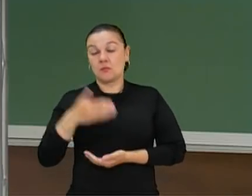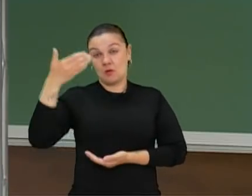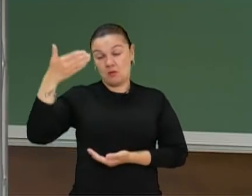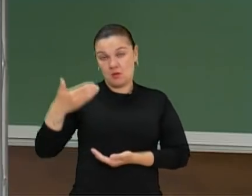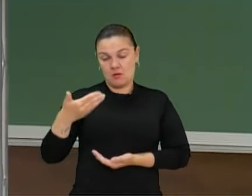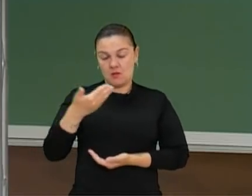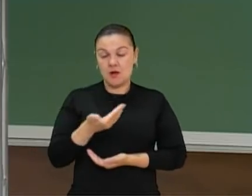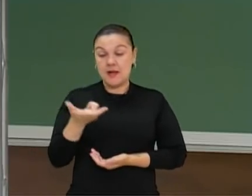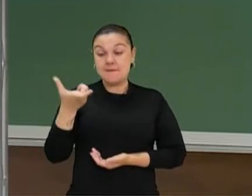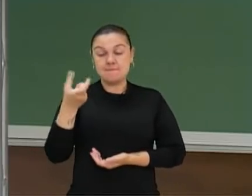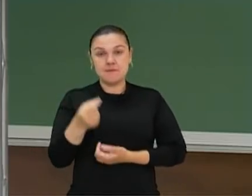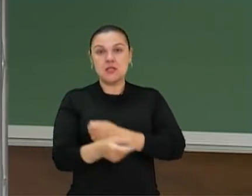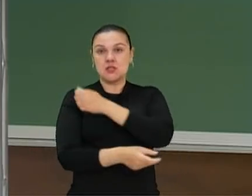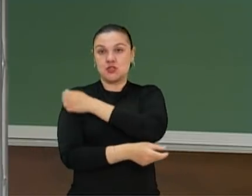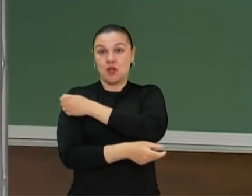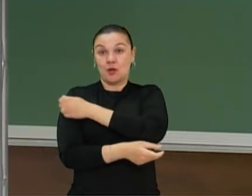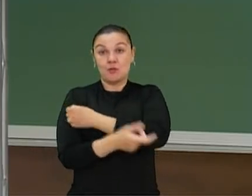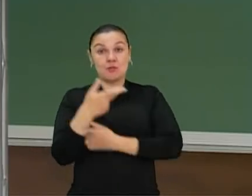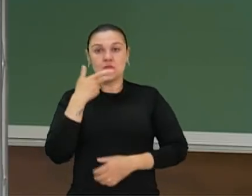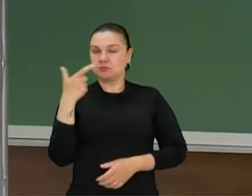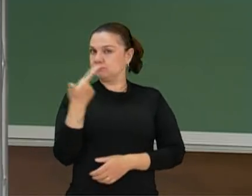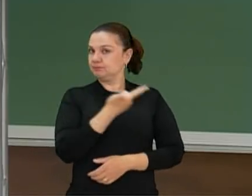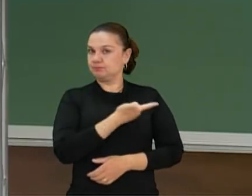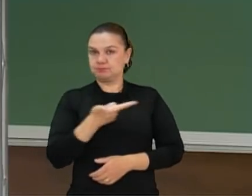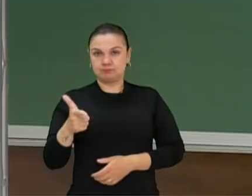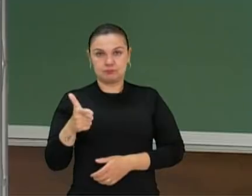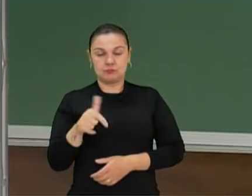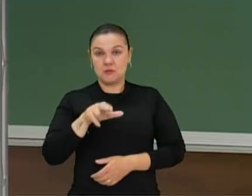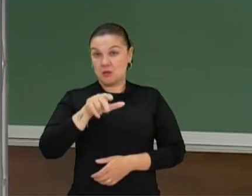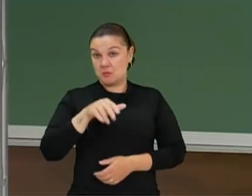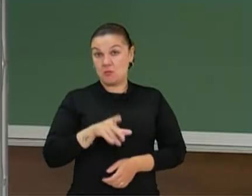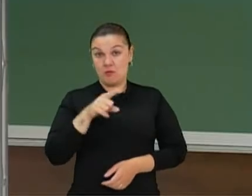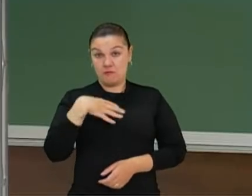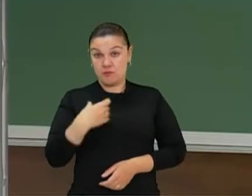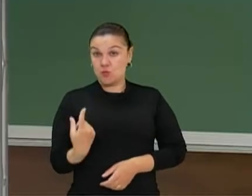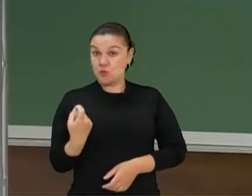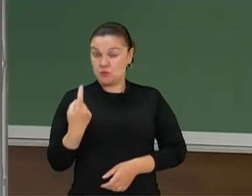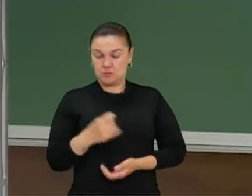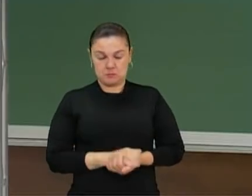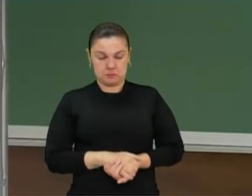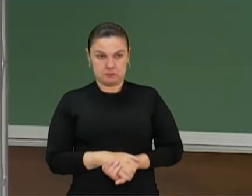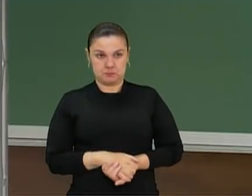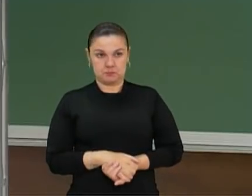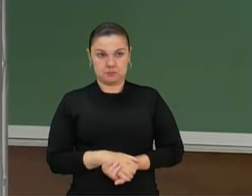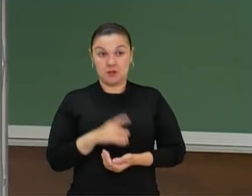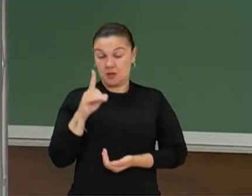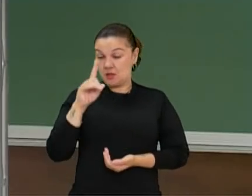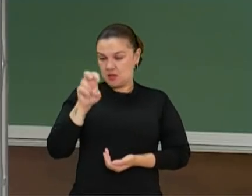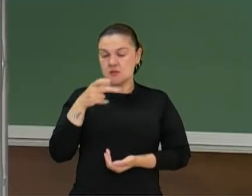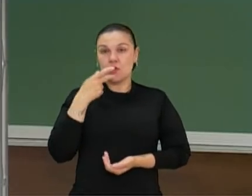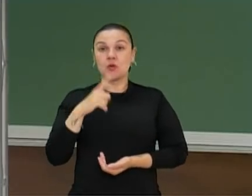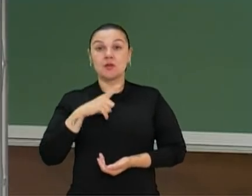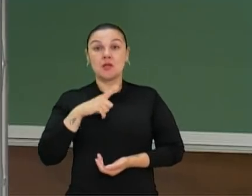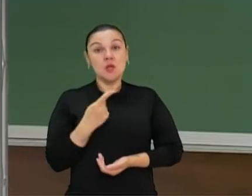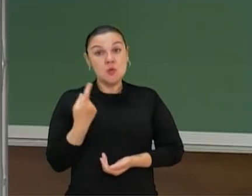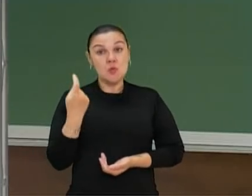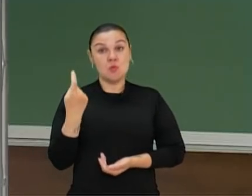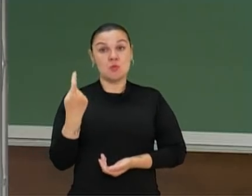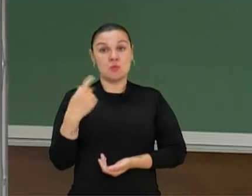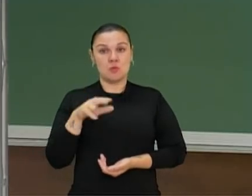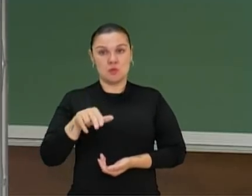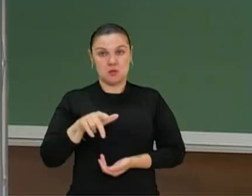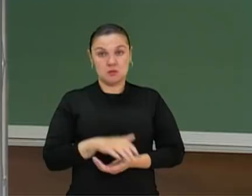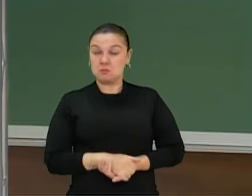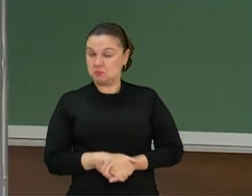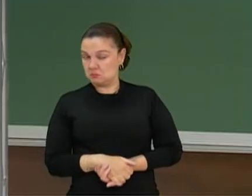ali? 20 alunos respondeu que não tem irmão, ele é filho único. Tá? 15 respondeu que tem 1 irmão,